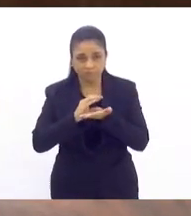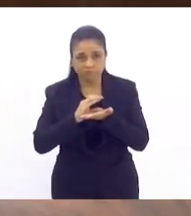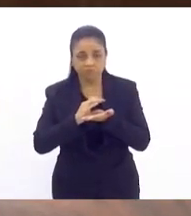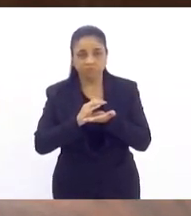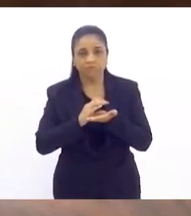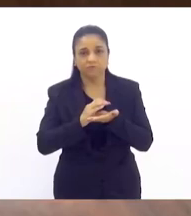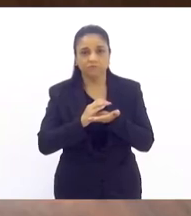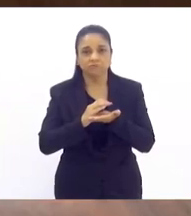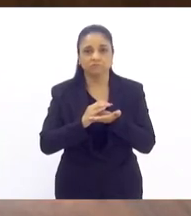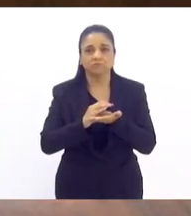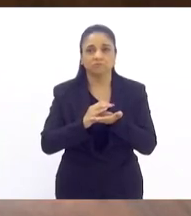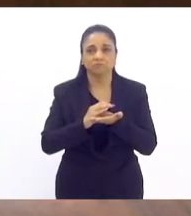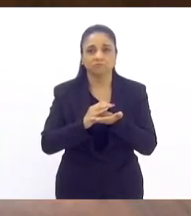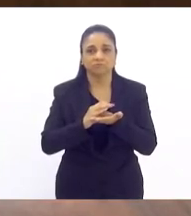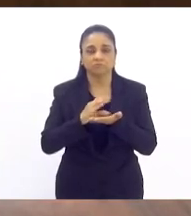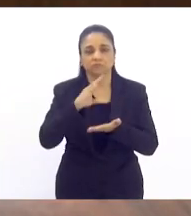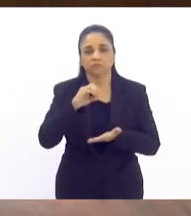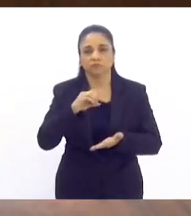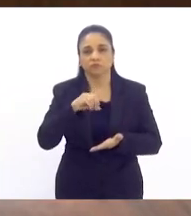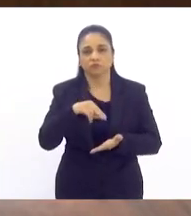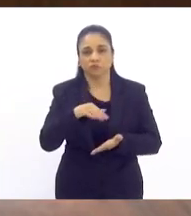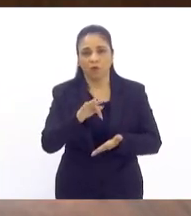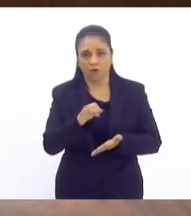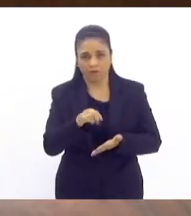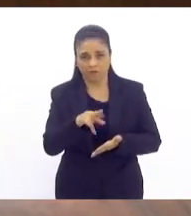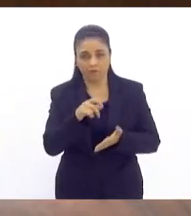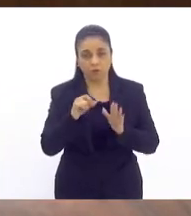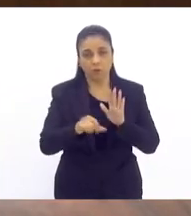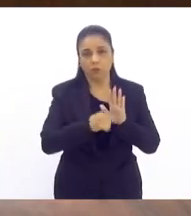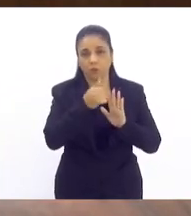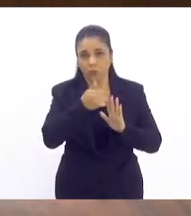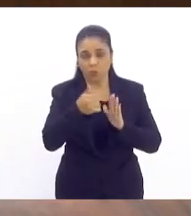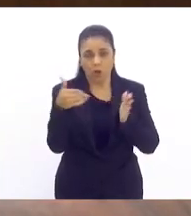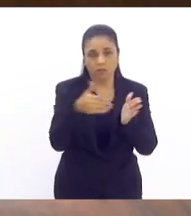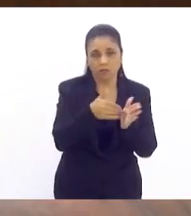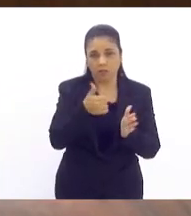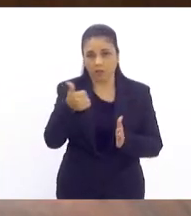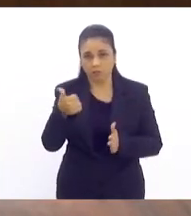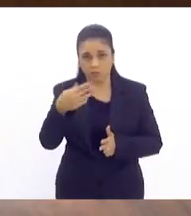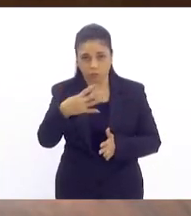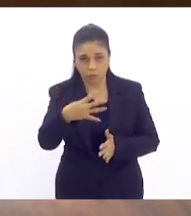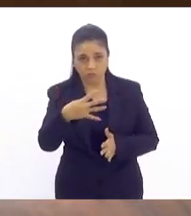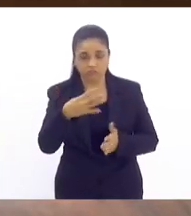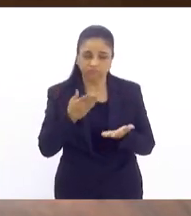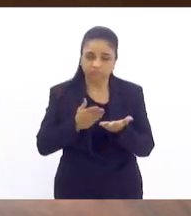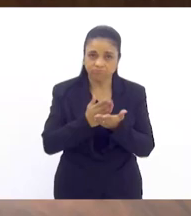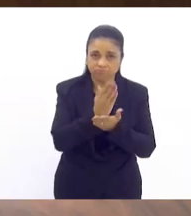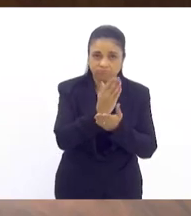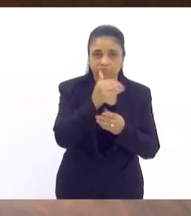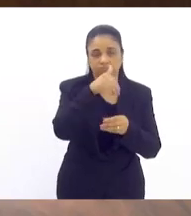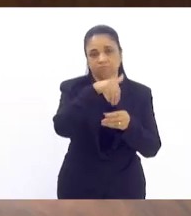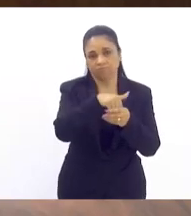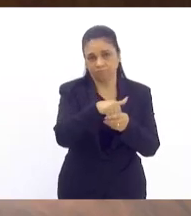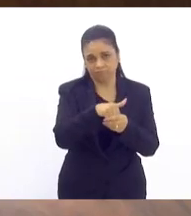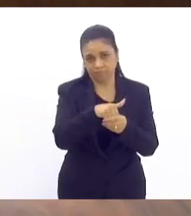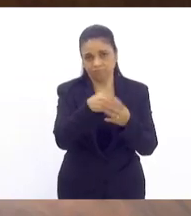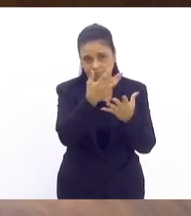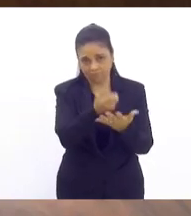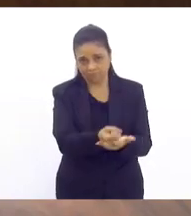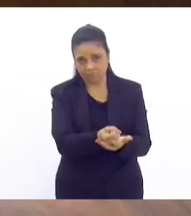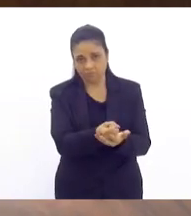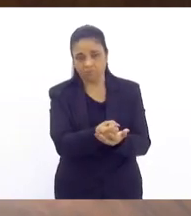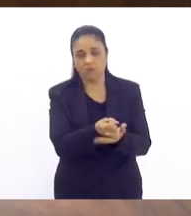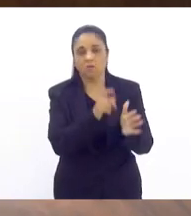corpos número um a 14 portanto favorável em relação ao mérito do projeto